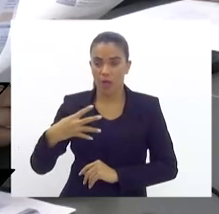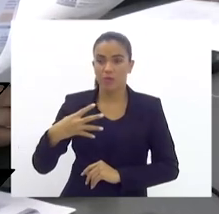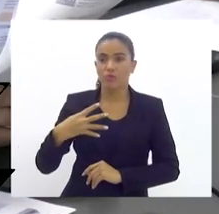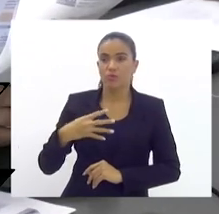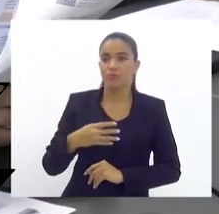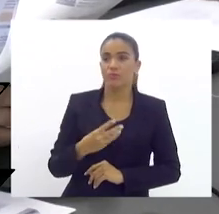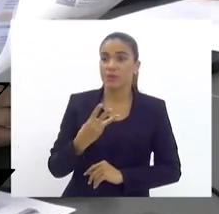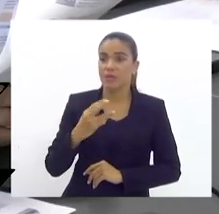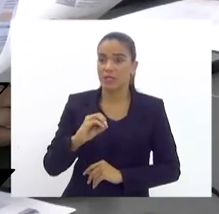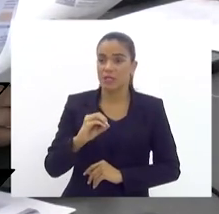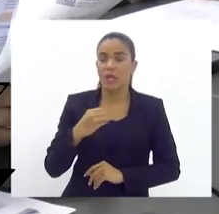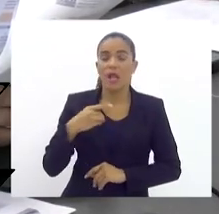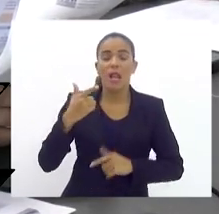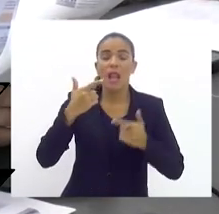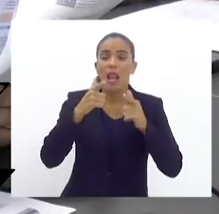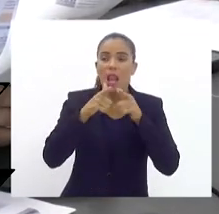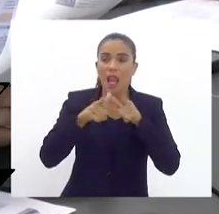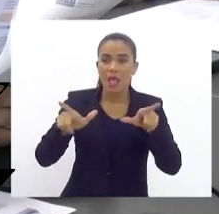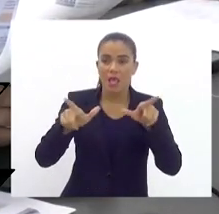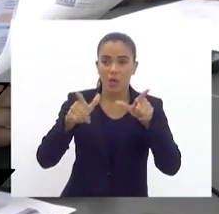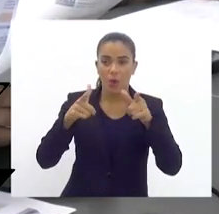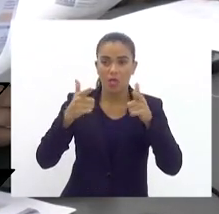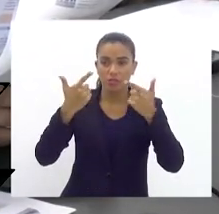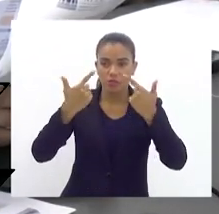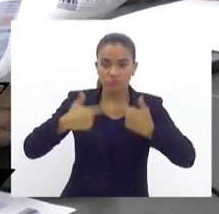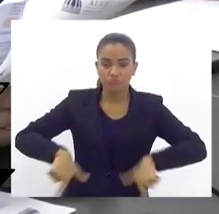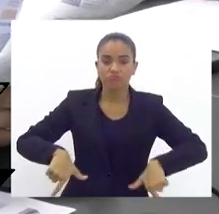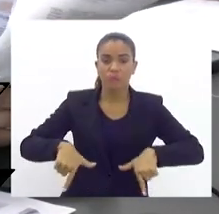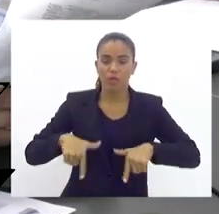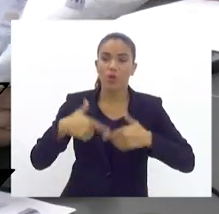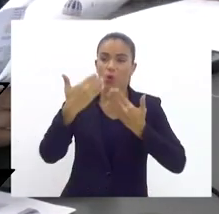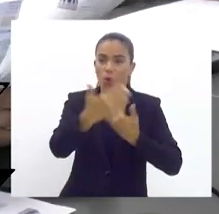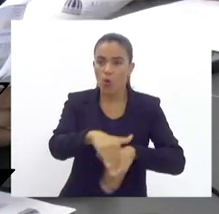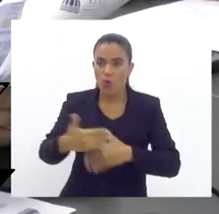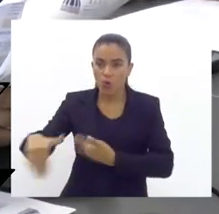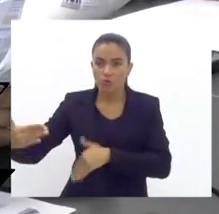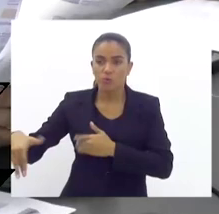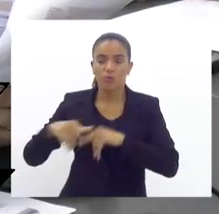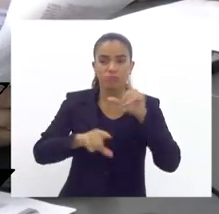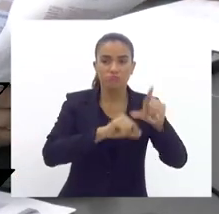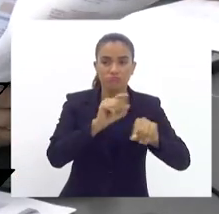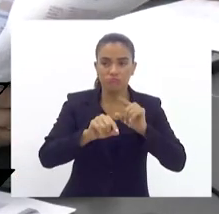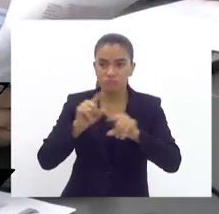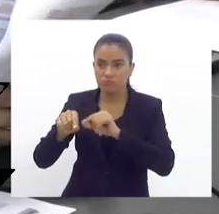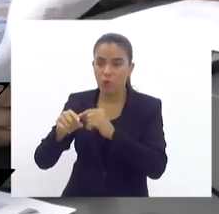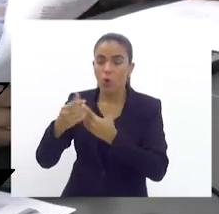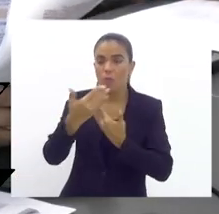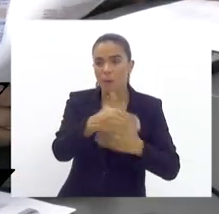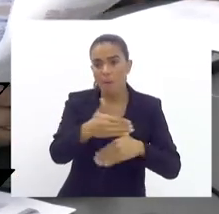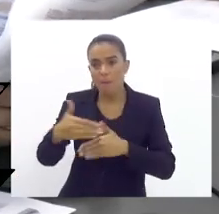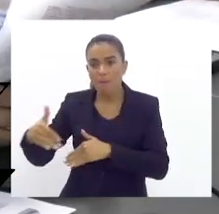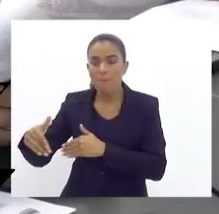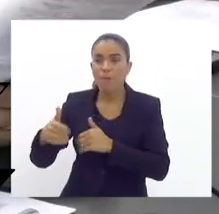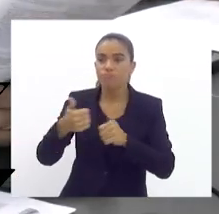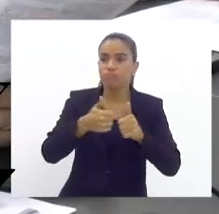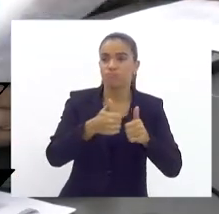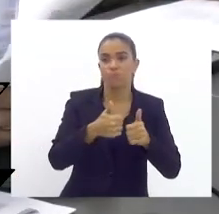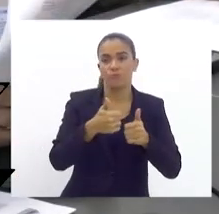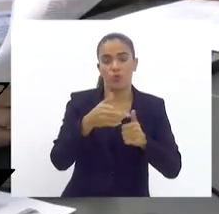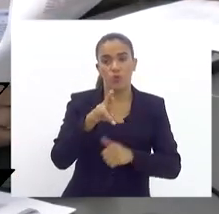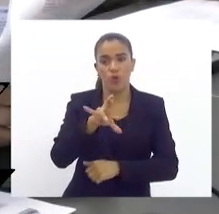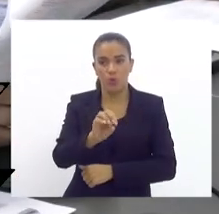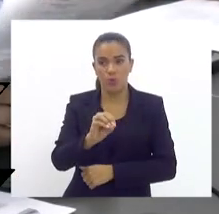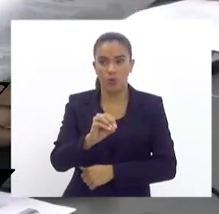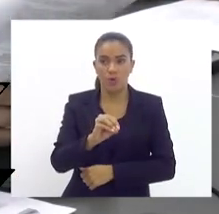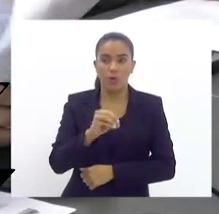a utilização de linguagem neutra em qualquer tipo de prova em concursos públicos, processos seletivos ou seleções públicas realizadas no estado do Rio de Janeiro. Para